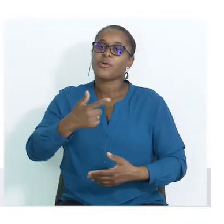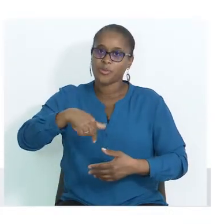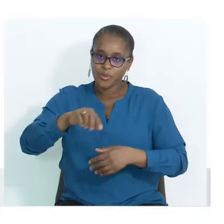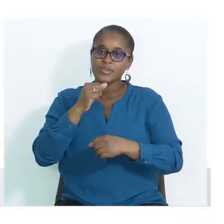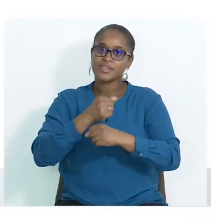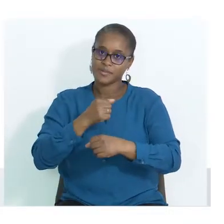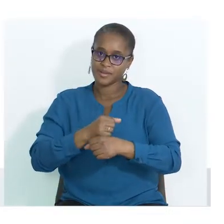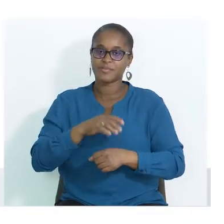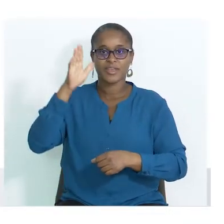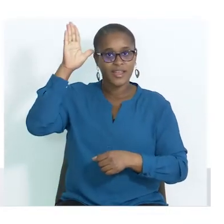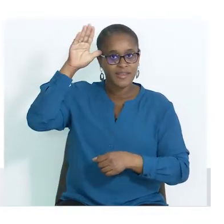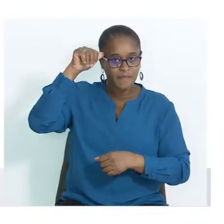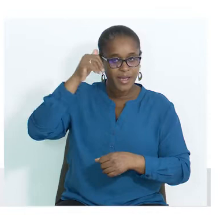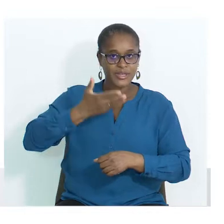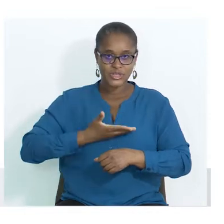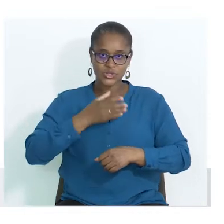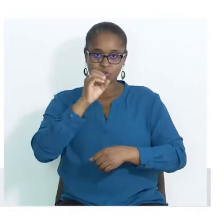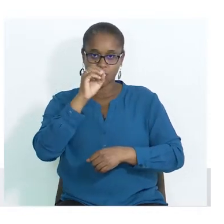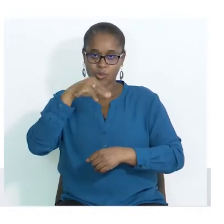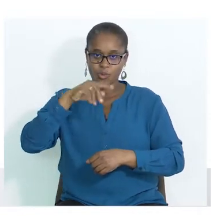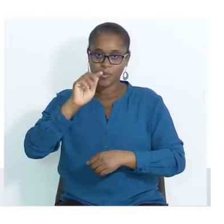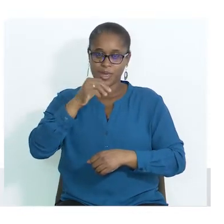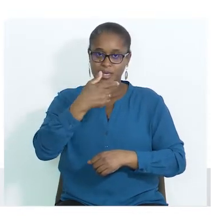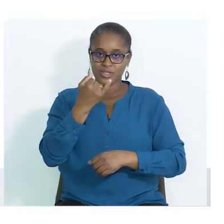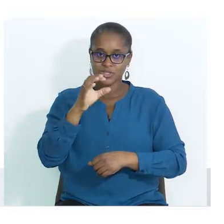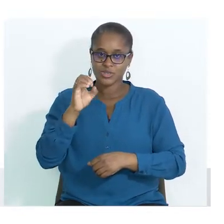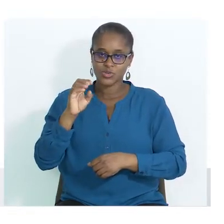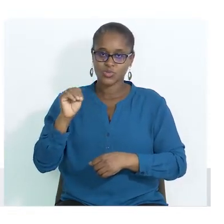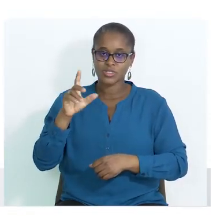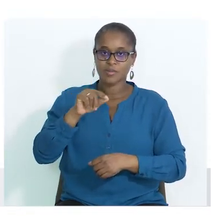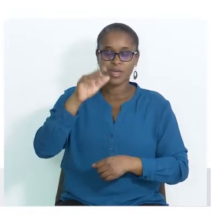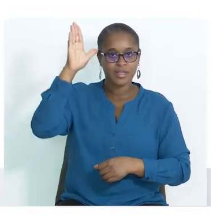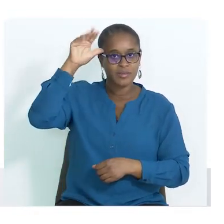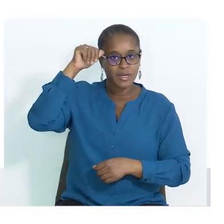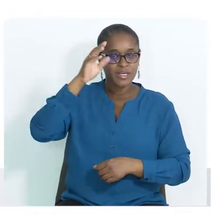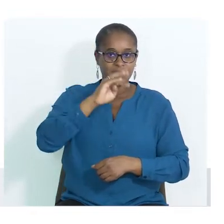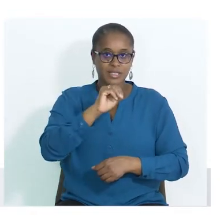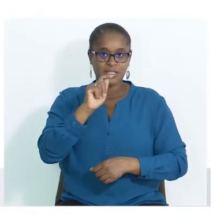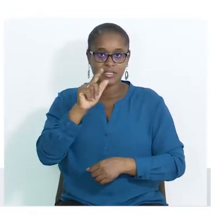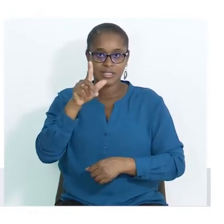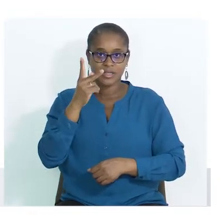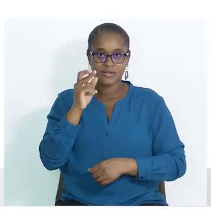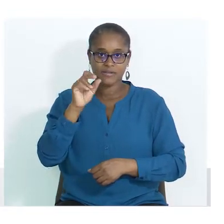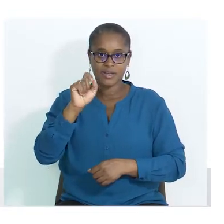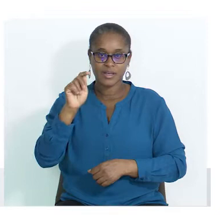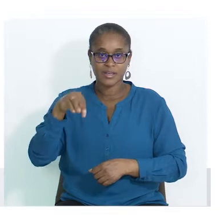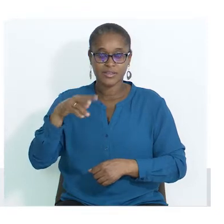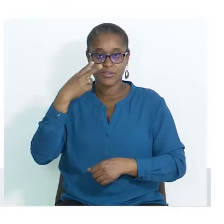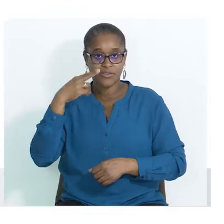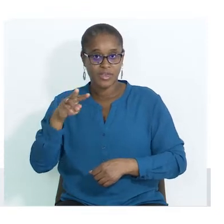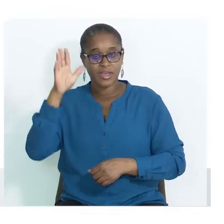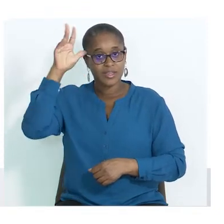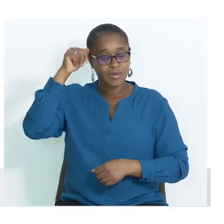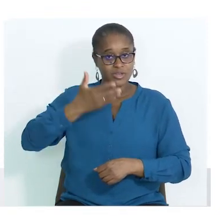trabalhamos animais domésticos e selvagens Então vamos lá ver os animais